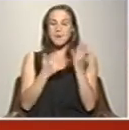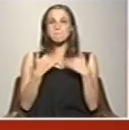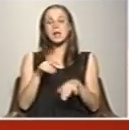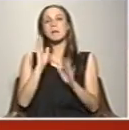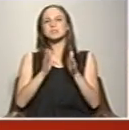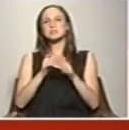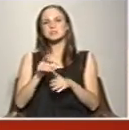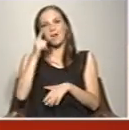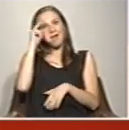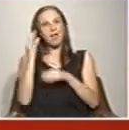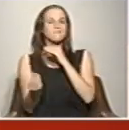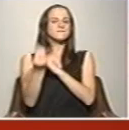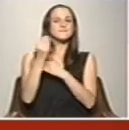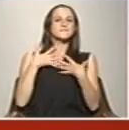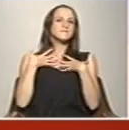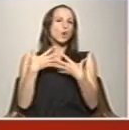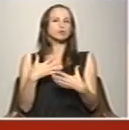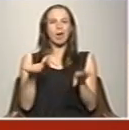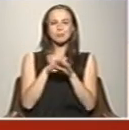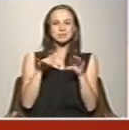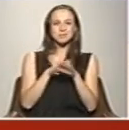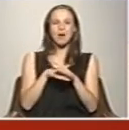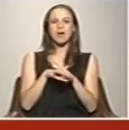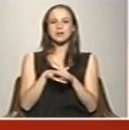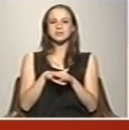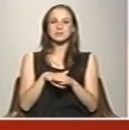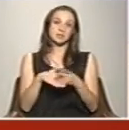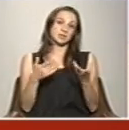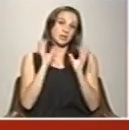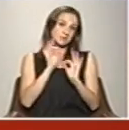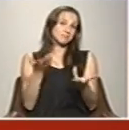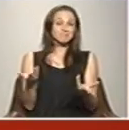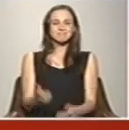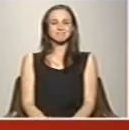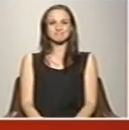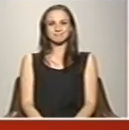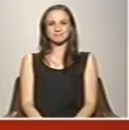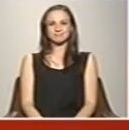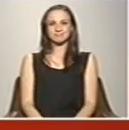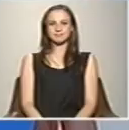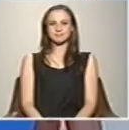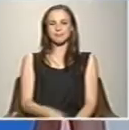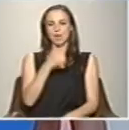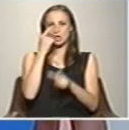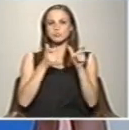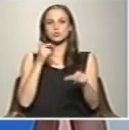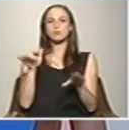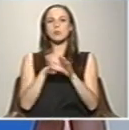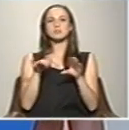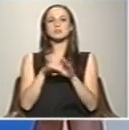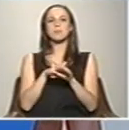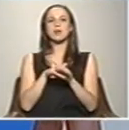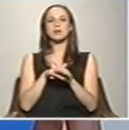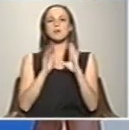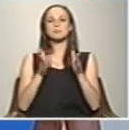de ter criatividade, espírito e inovação e querer participar num evento de aceleração deste género. Uhum. As pessoas, para participarem nisto,